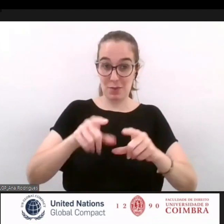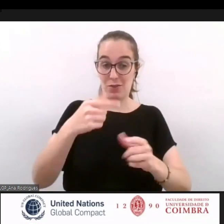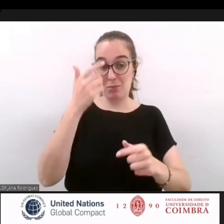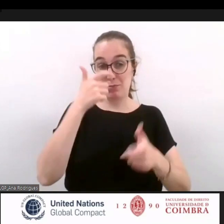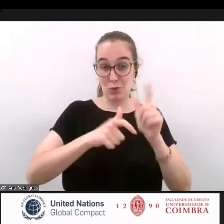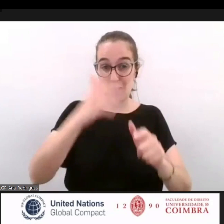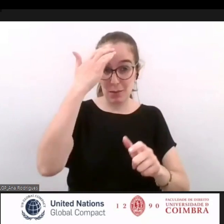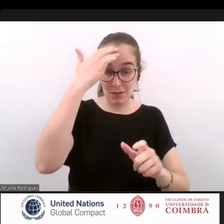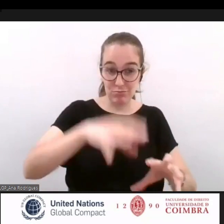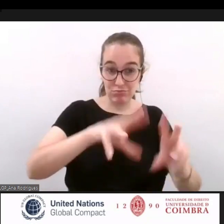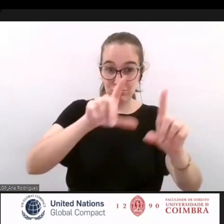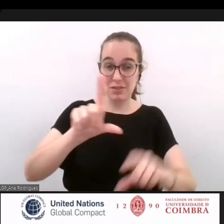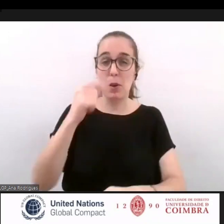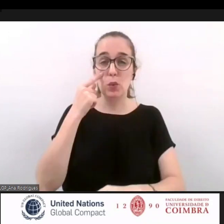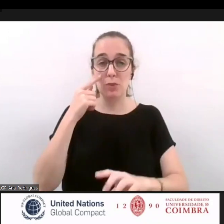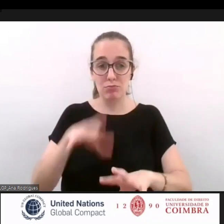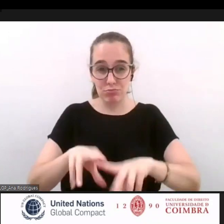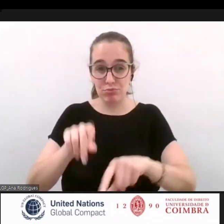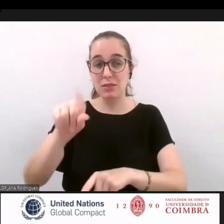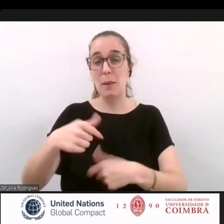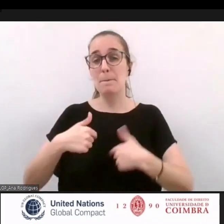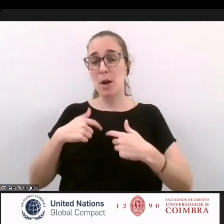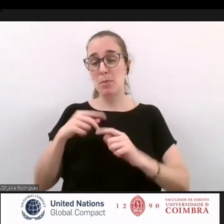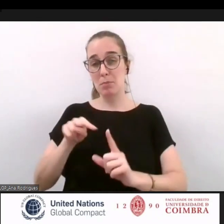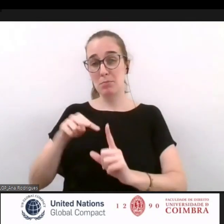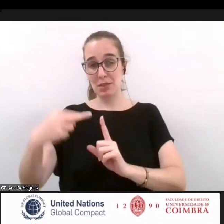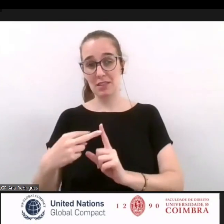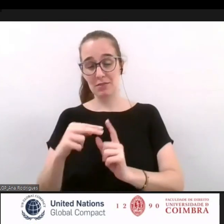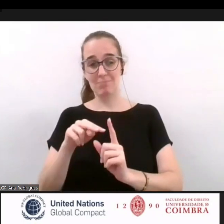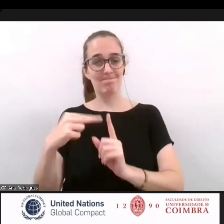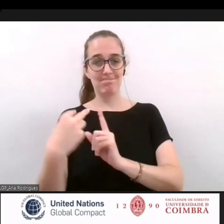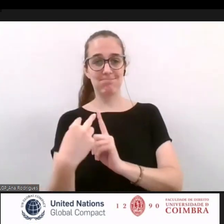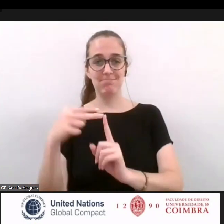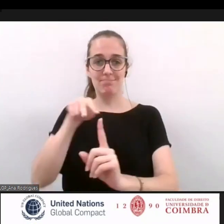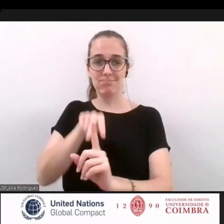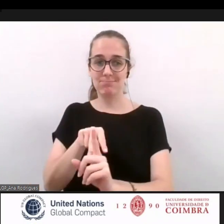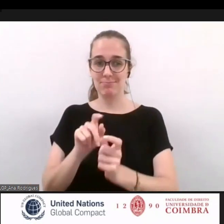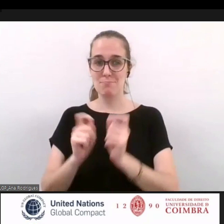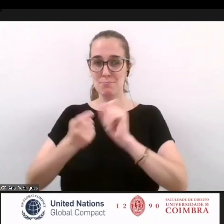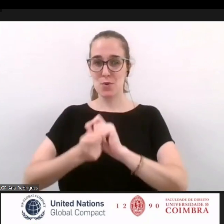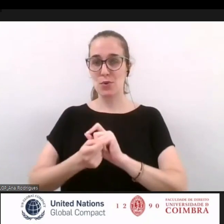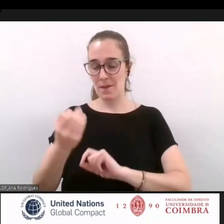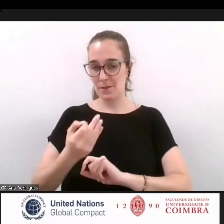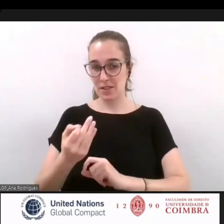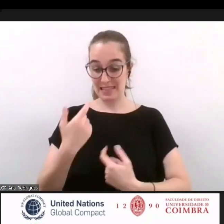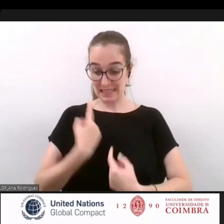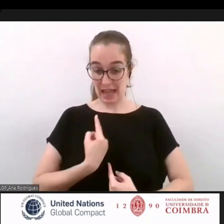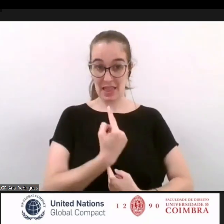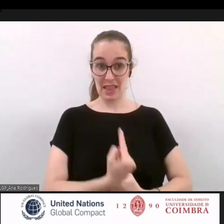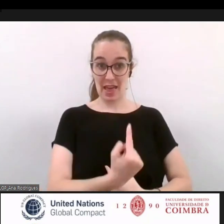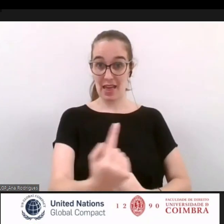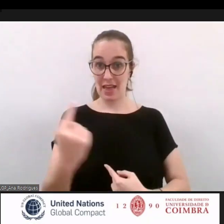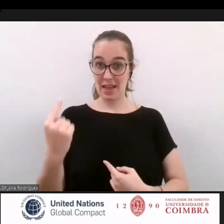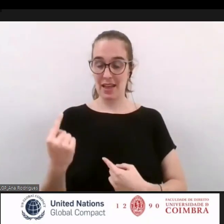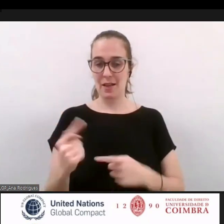de conhecimento, mas na própria mudança de perspectivas, visões e atitudes ao nível individual. Nós gostamos de chamar uma espécie